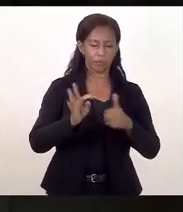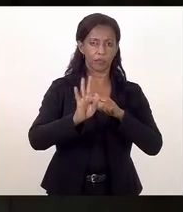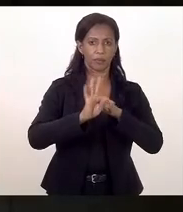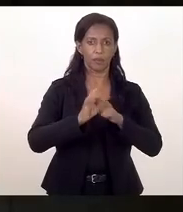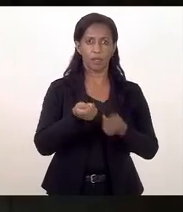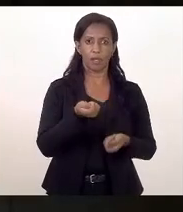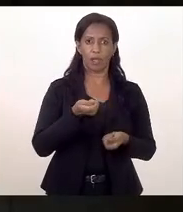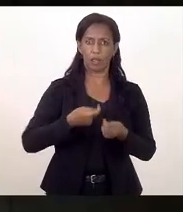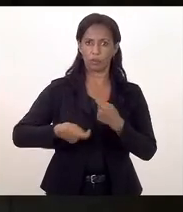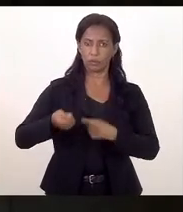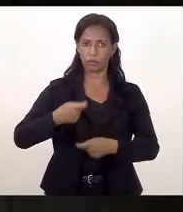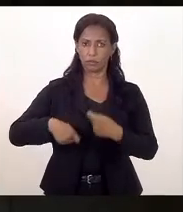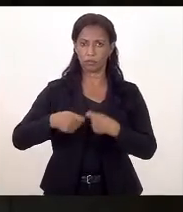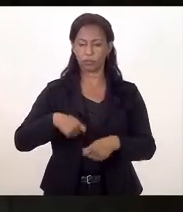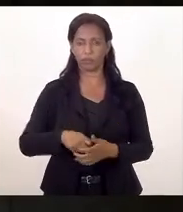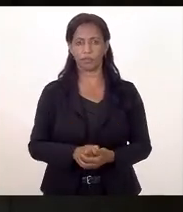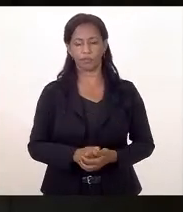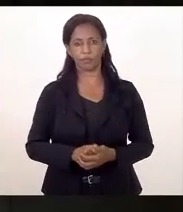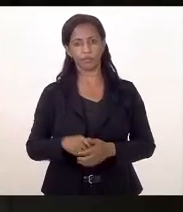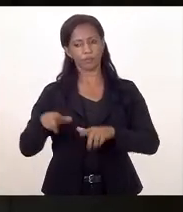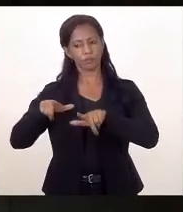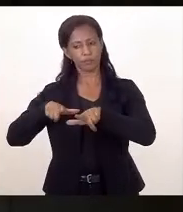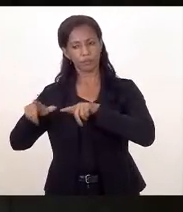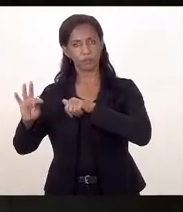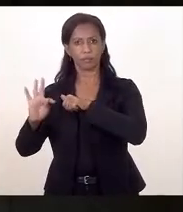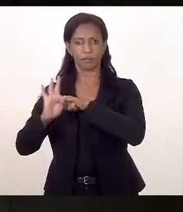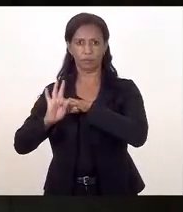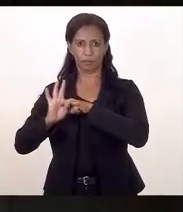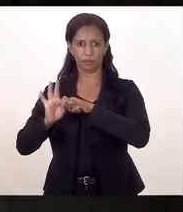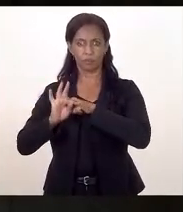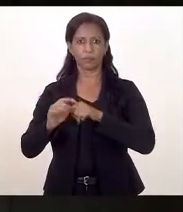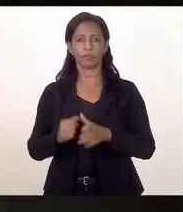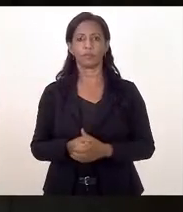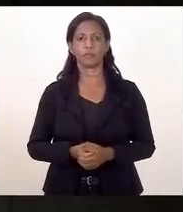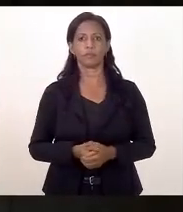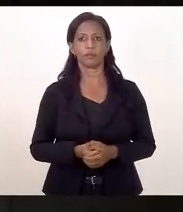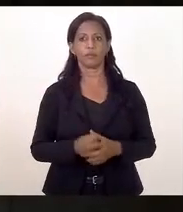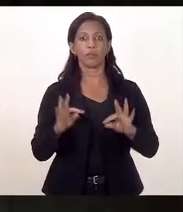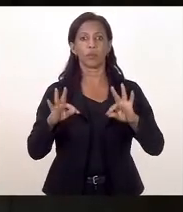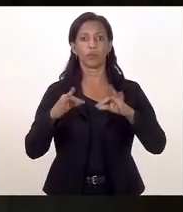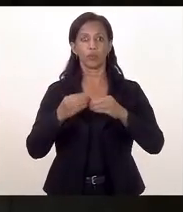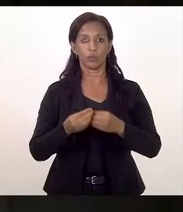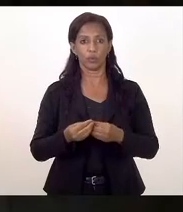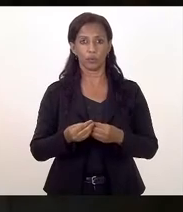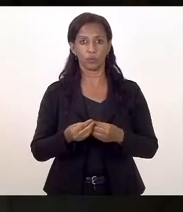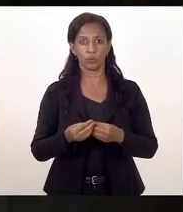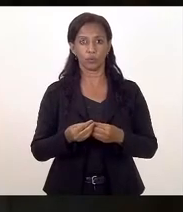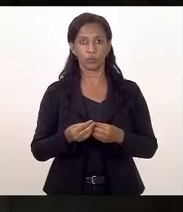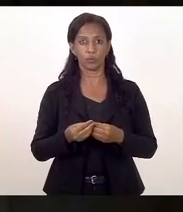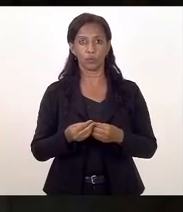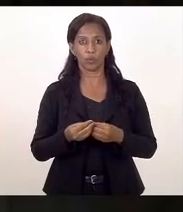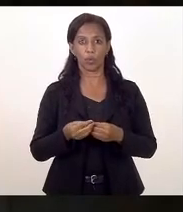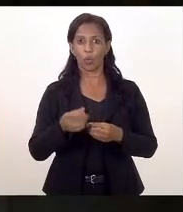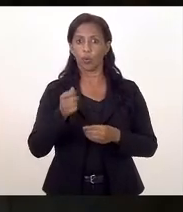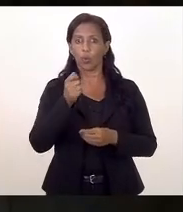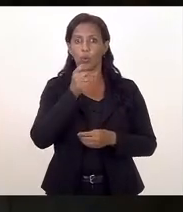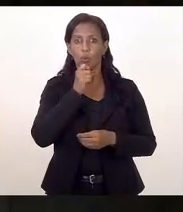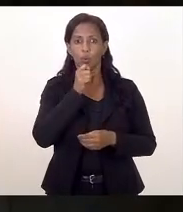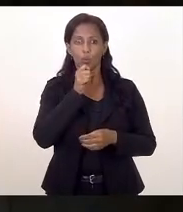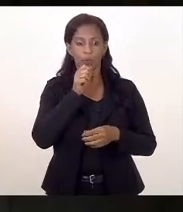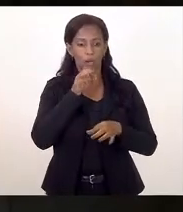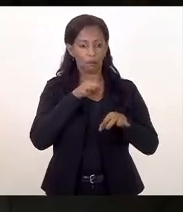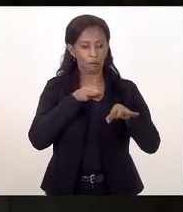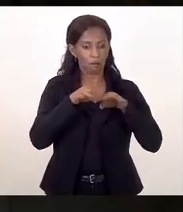administrativos, servidores técnicos, todos sem um plano de cargos, carreiras e